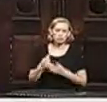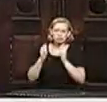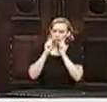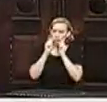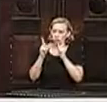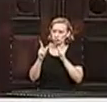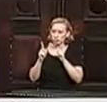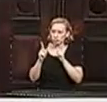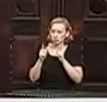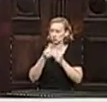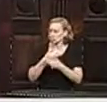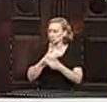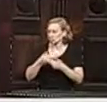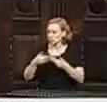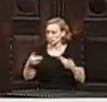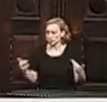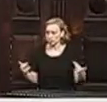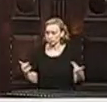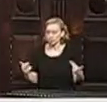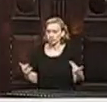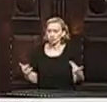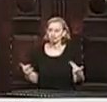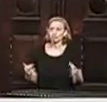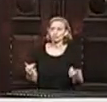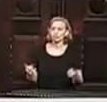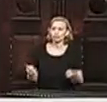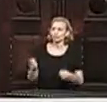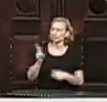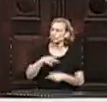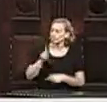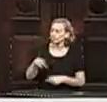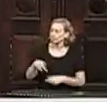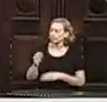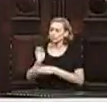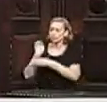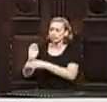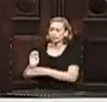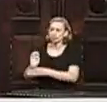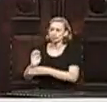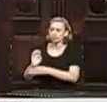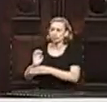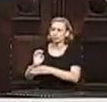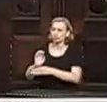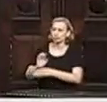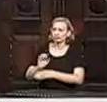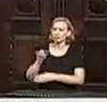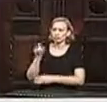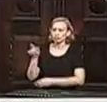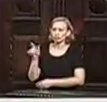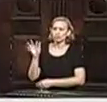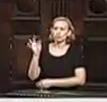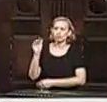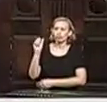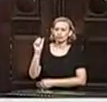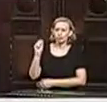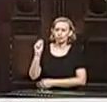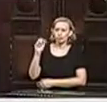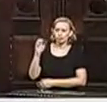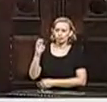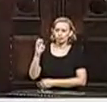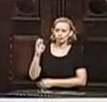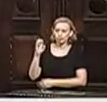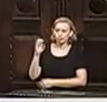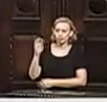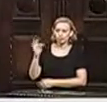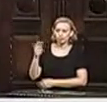FAETEC, o professor de História ele está ouvindo as galerias, para que se instituísse na FAETEC, já que existe um Conselho